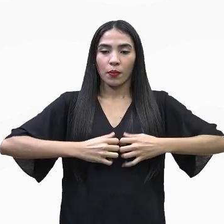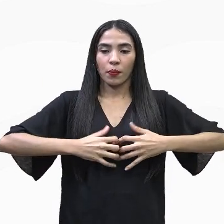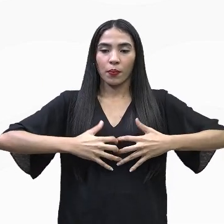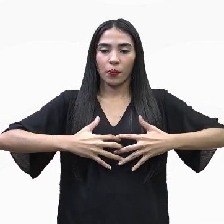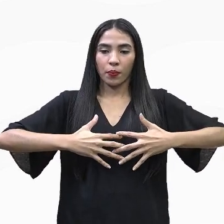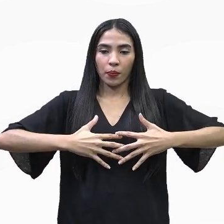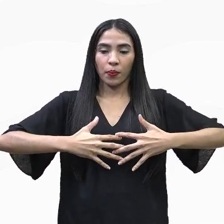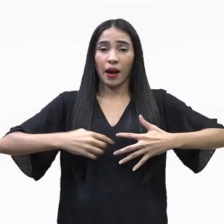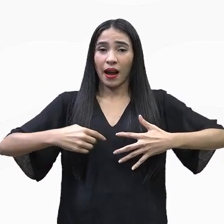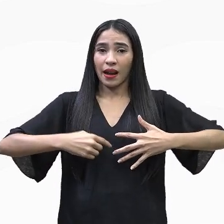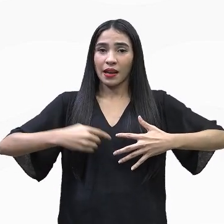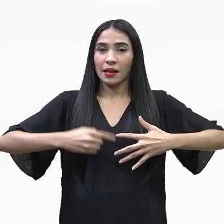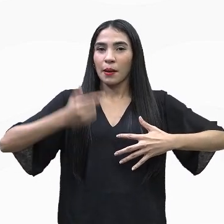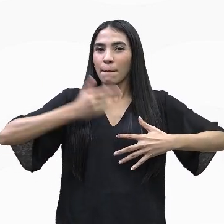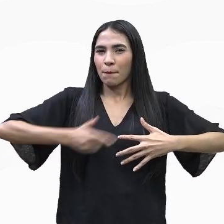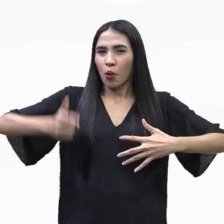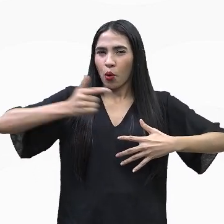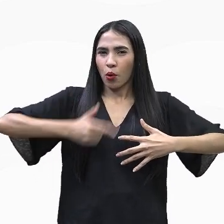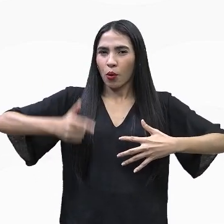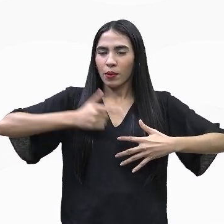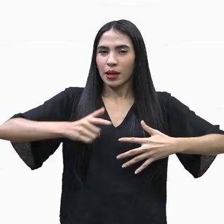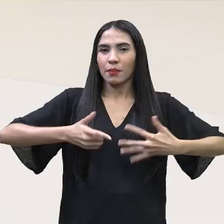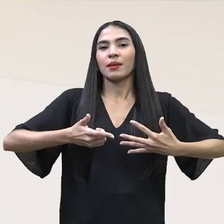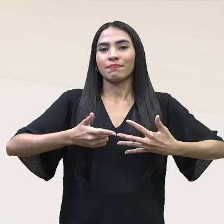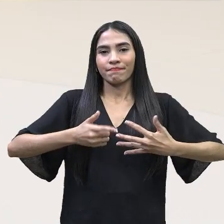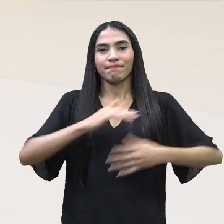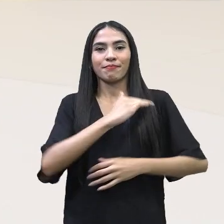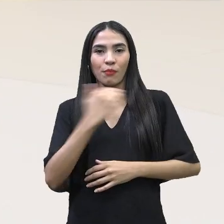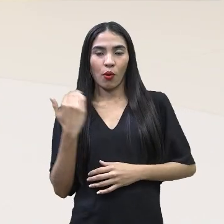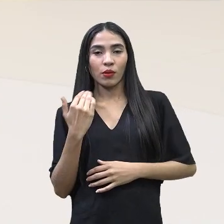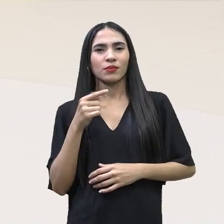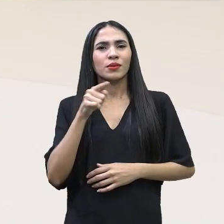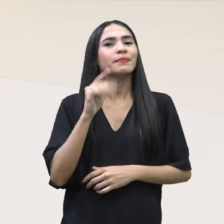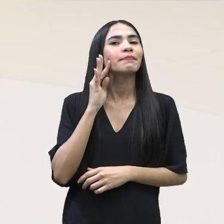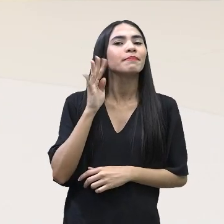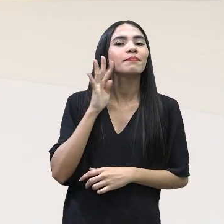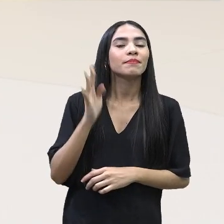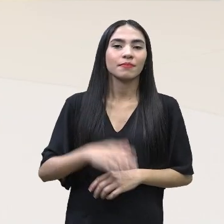infectado, pessoal, um pulmão infectado leva à morte.